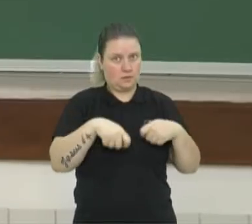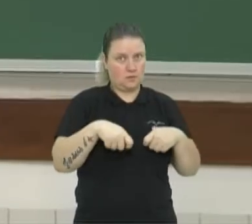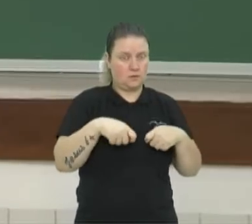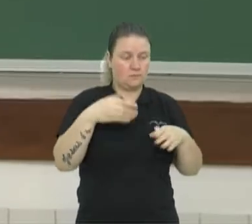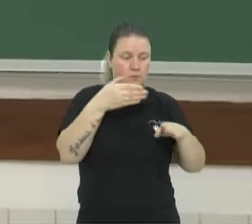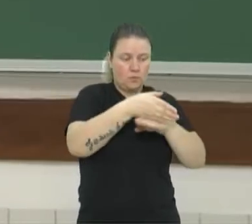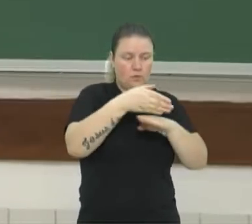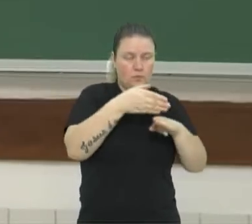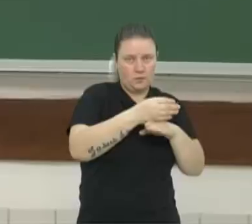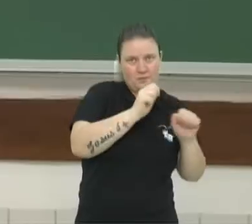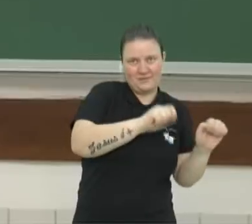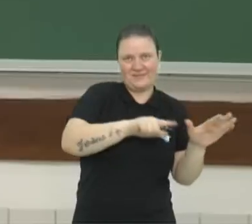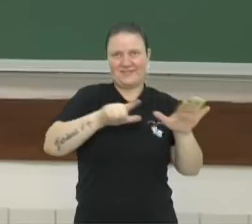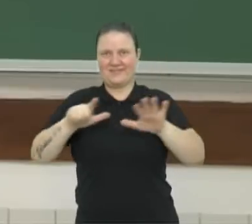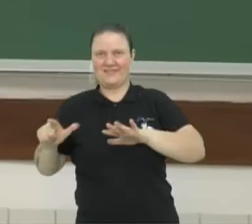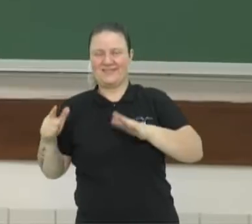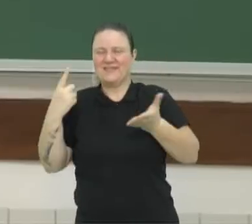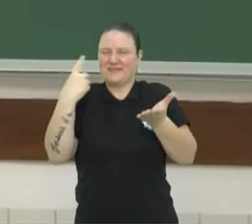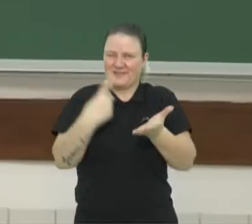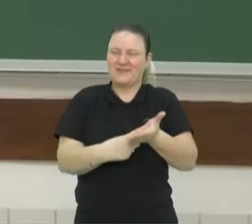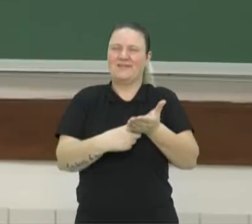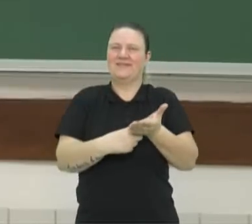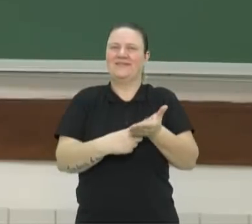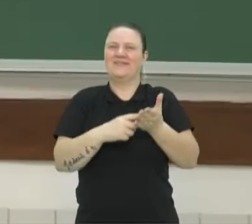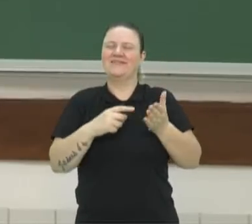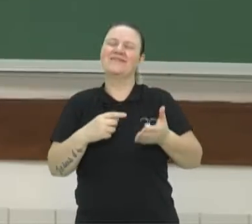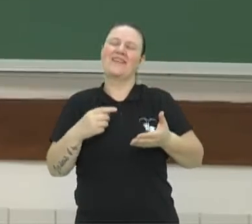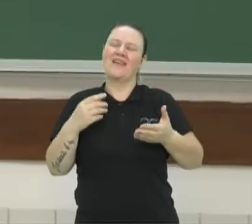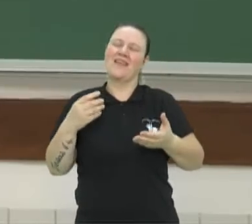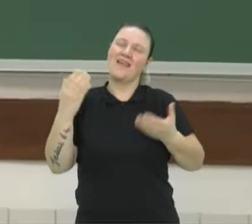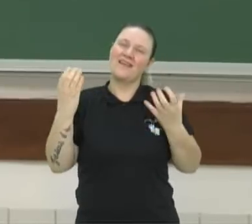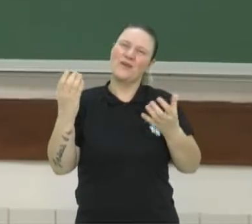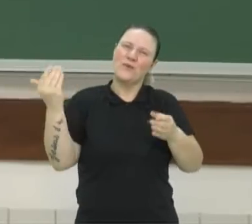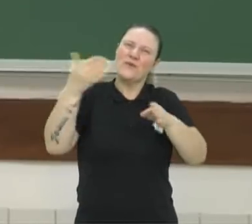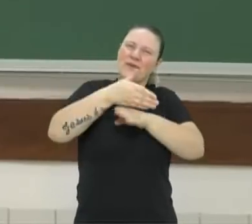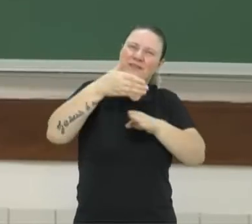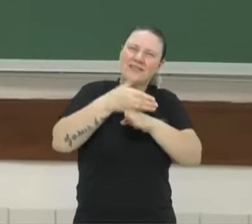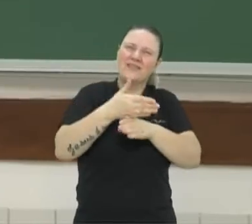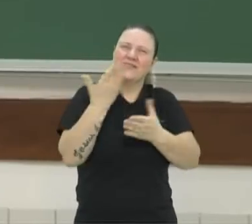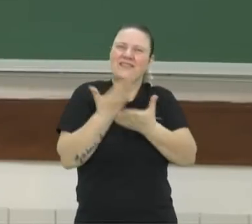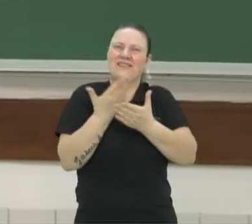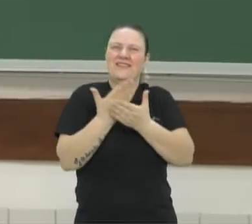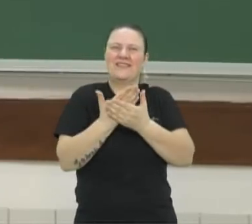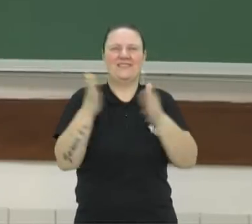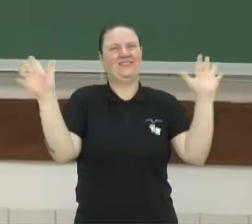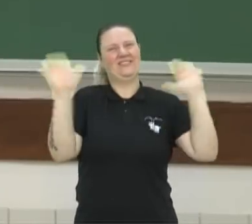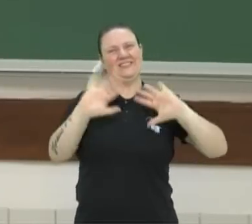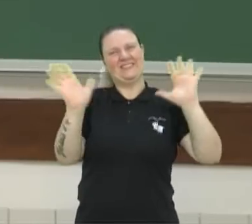semanas, beleza? Então, combinado, conto com todos vocês na nossa próxima aula. Até mais!